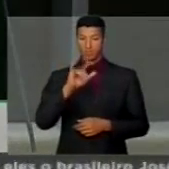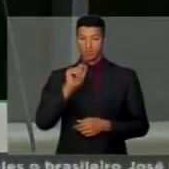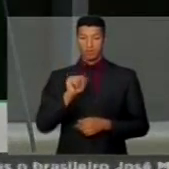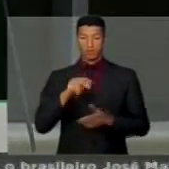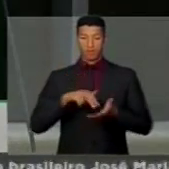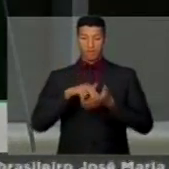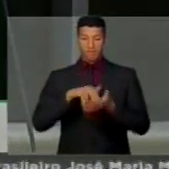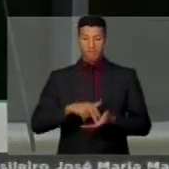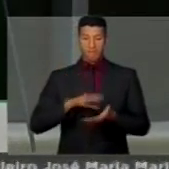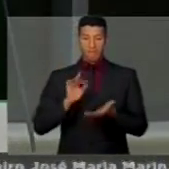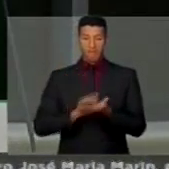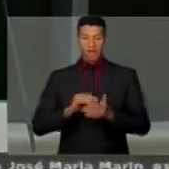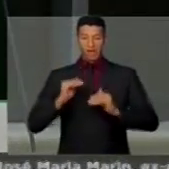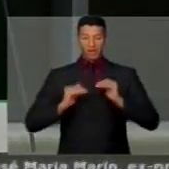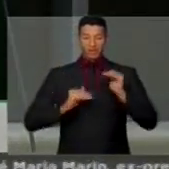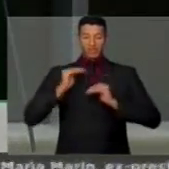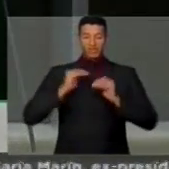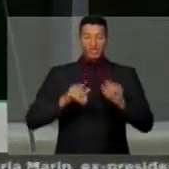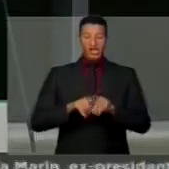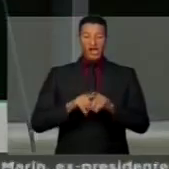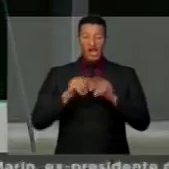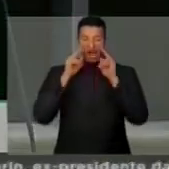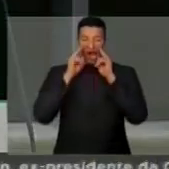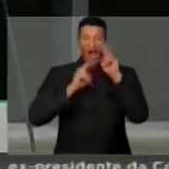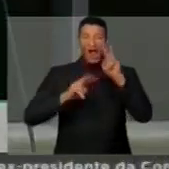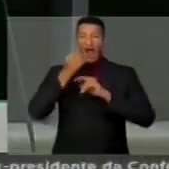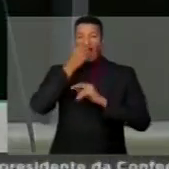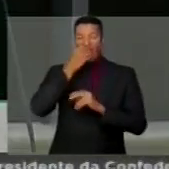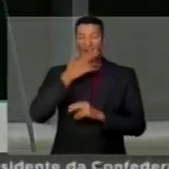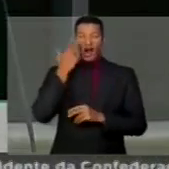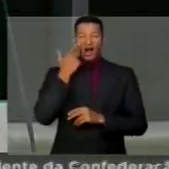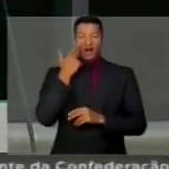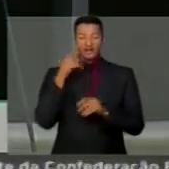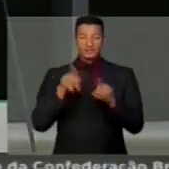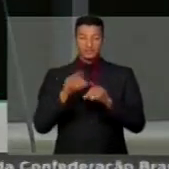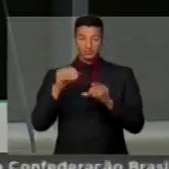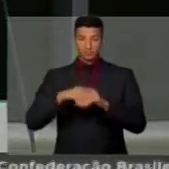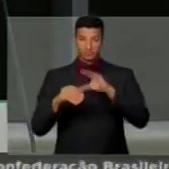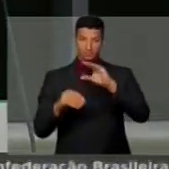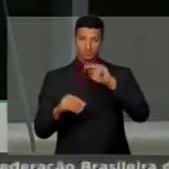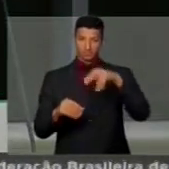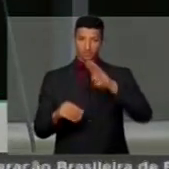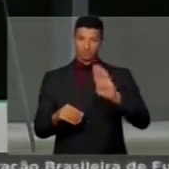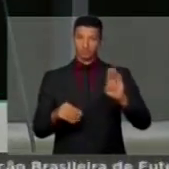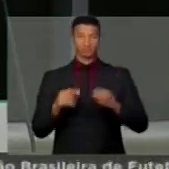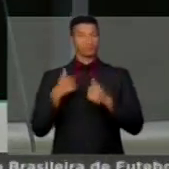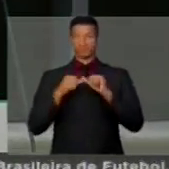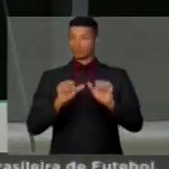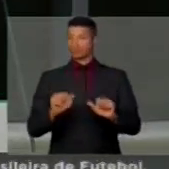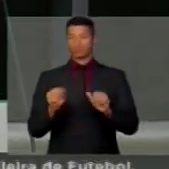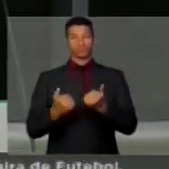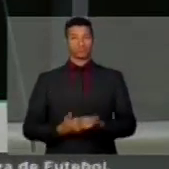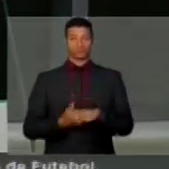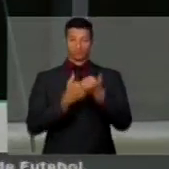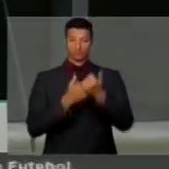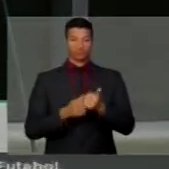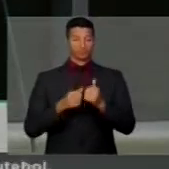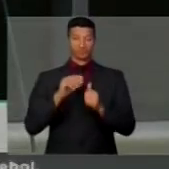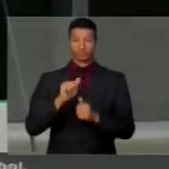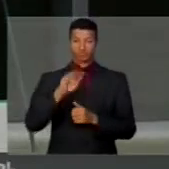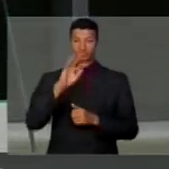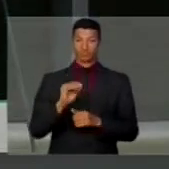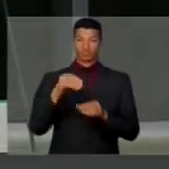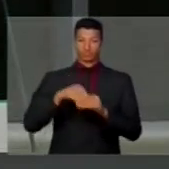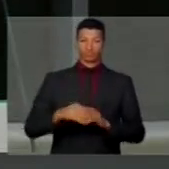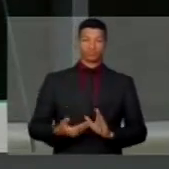se posicione de forma equilibrada, visando o bem comum. E a CNBB não está apoiando esses